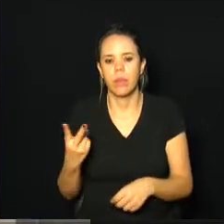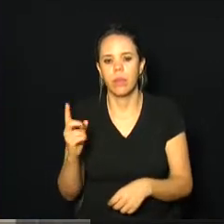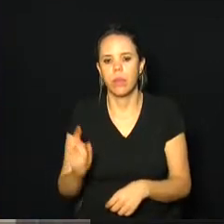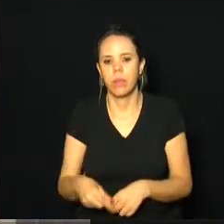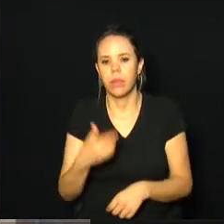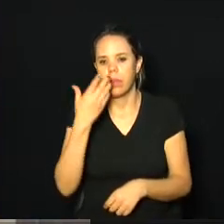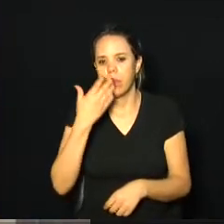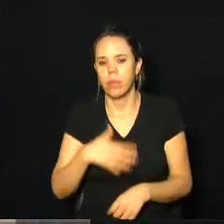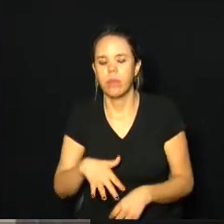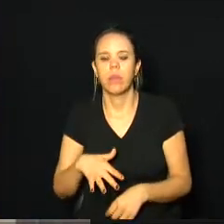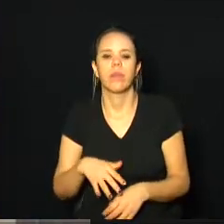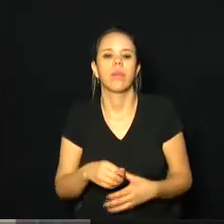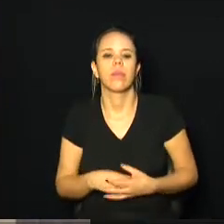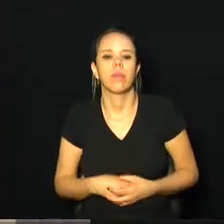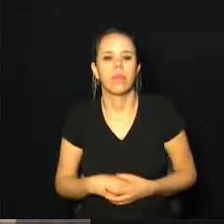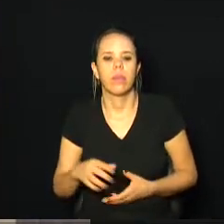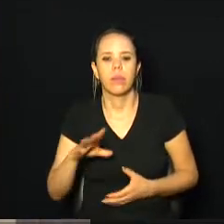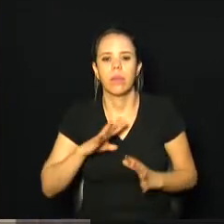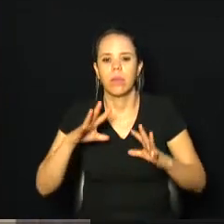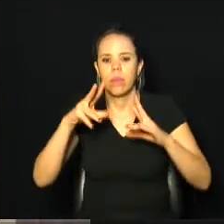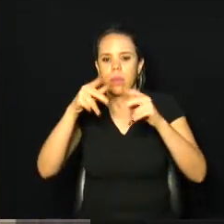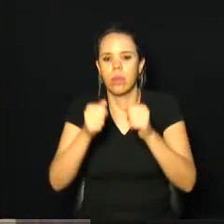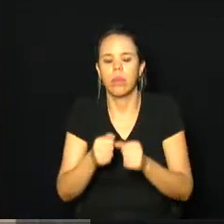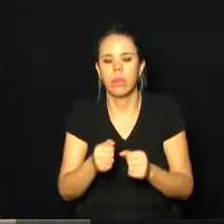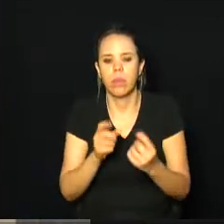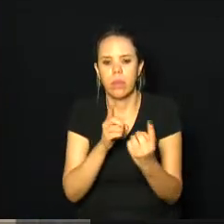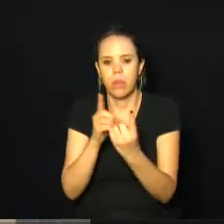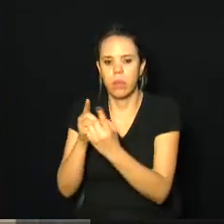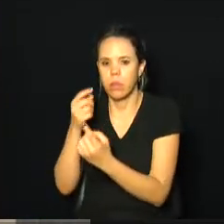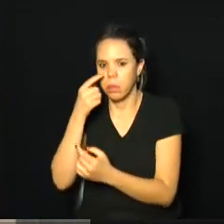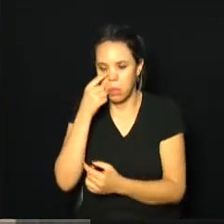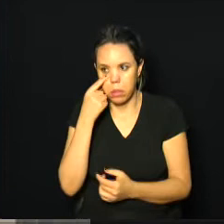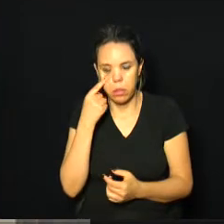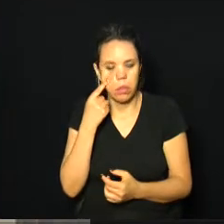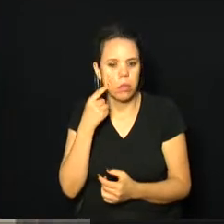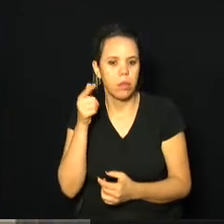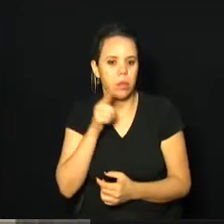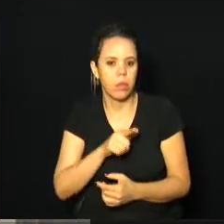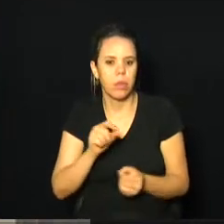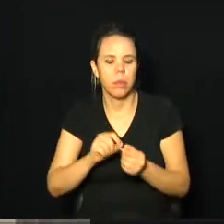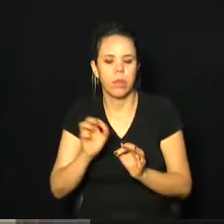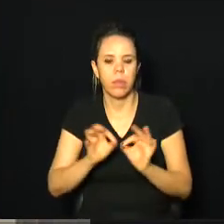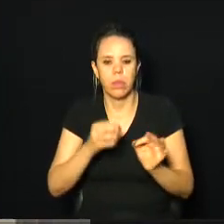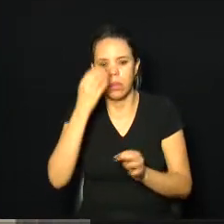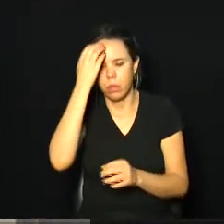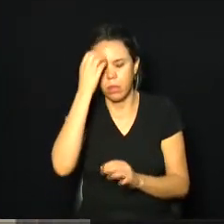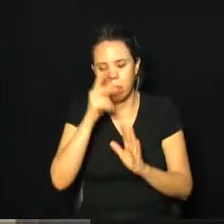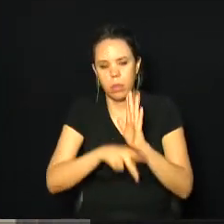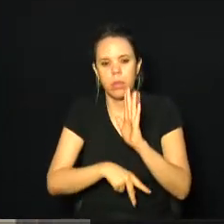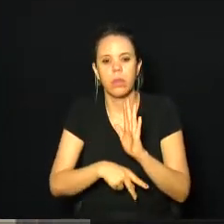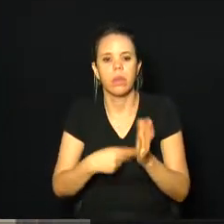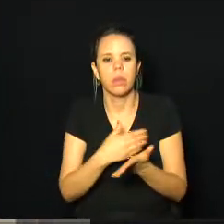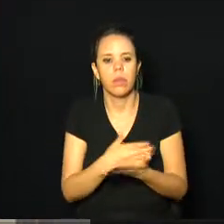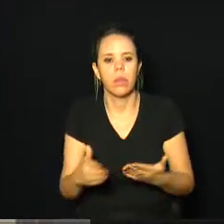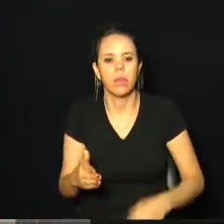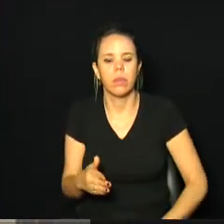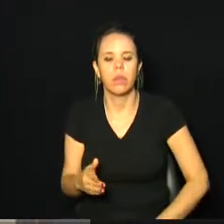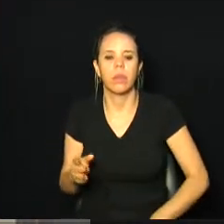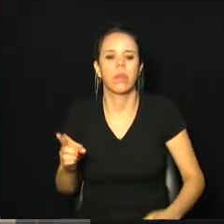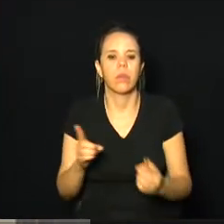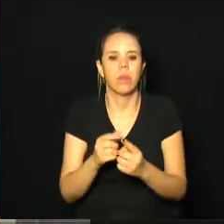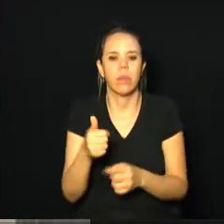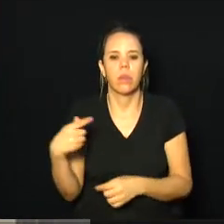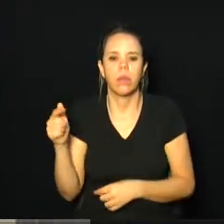crianças praticamente na cidade de todas atendidas. Eu consegui fazer um projeto em que começamos a atender 12 mil,